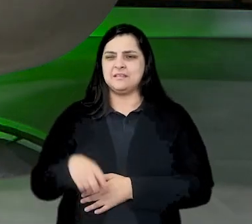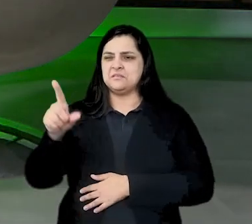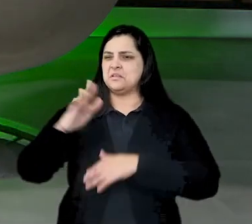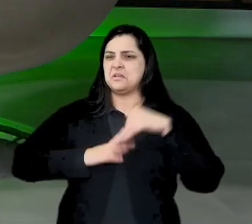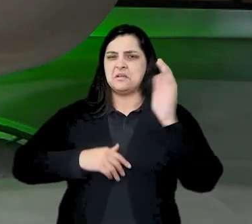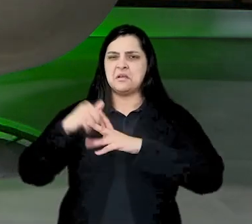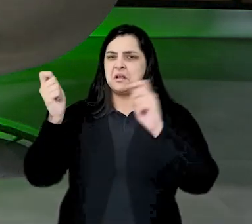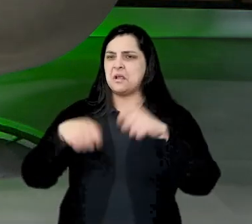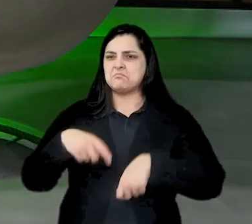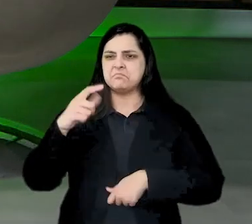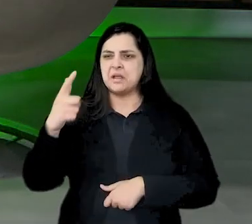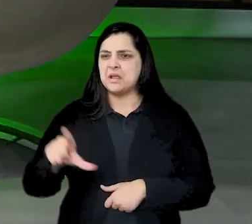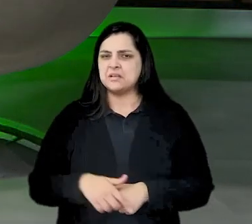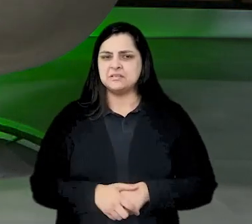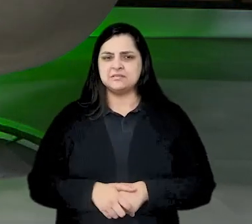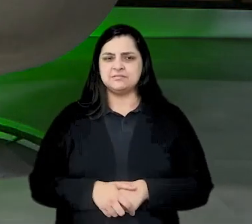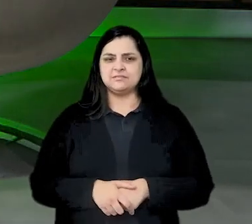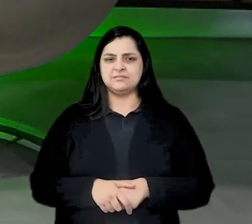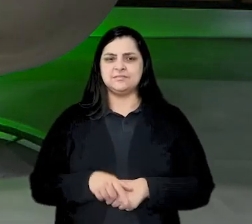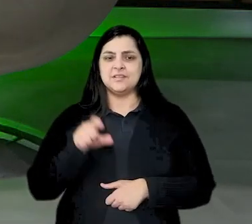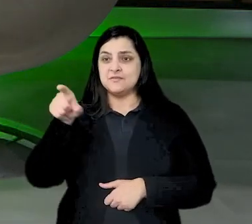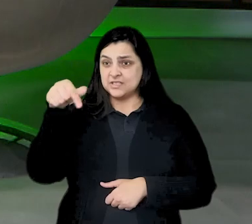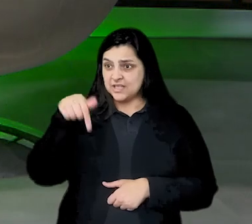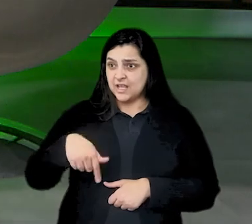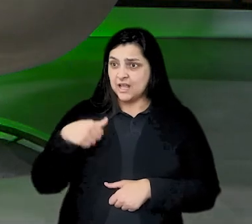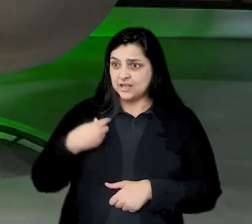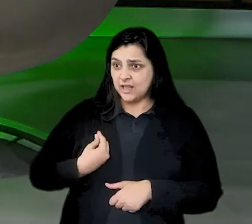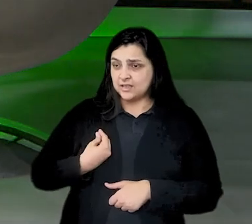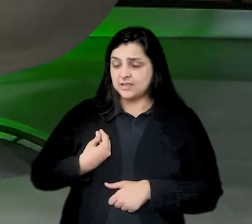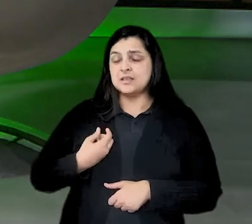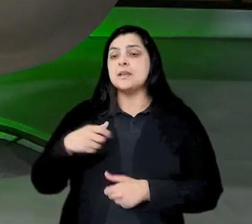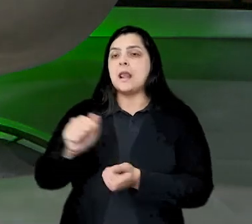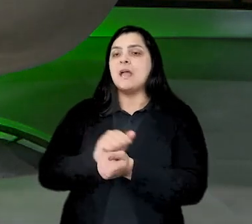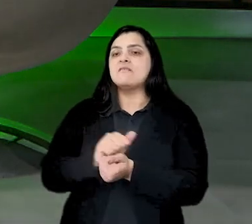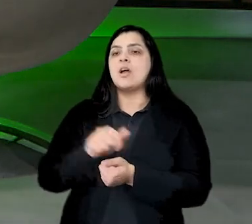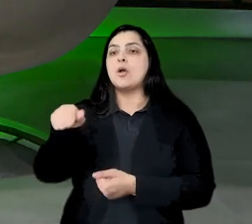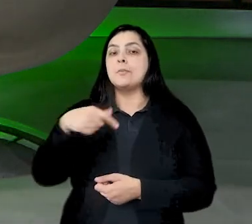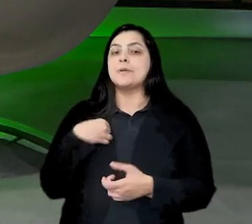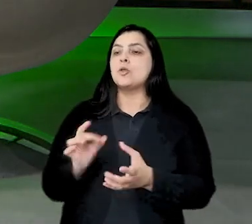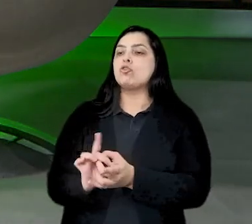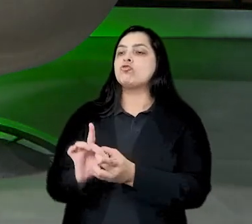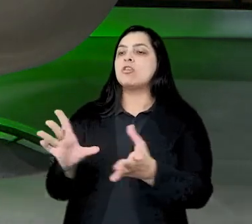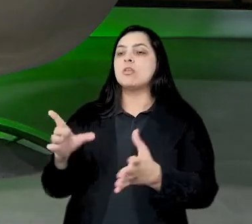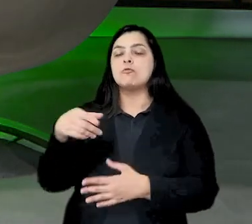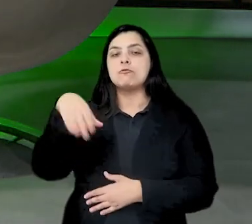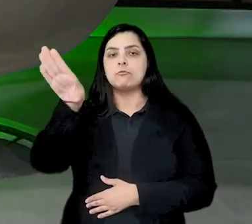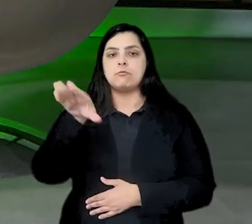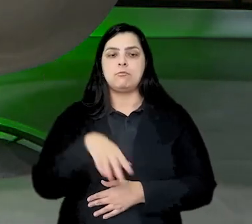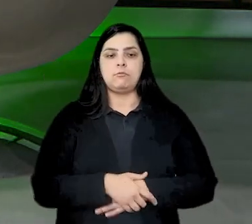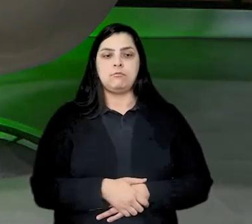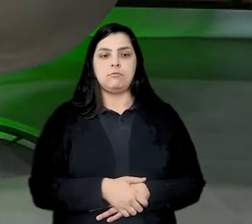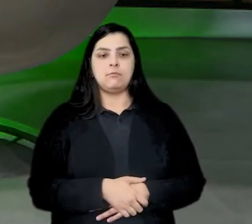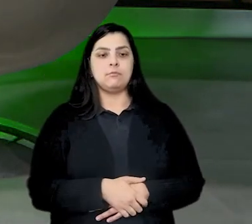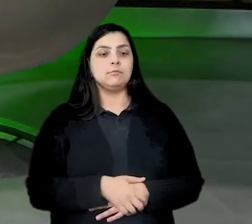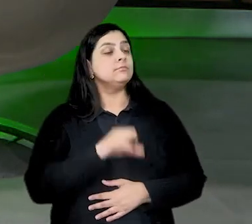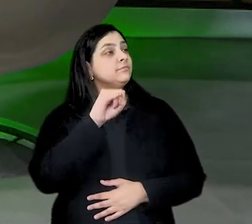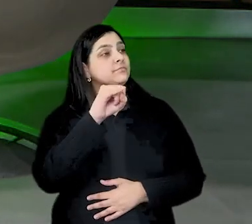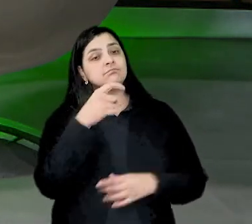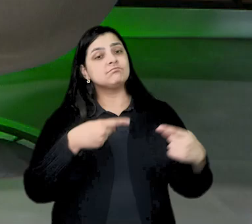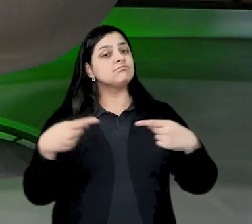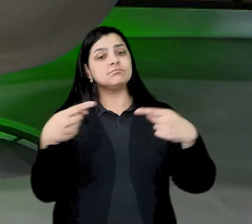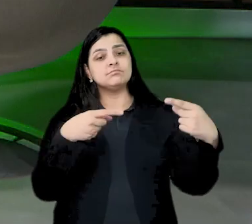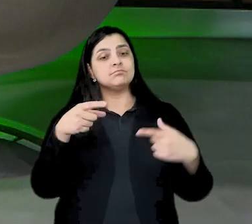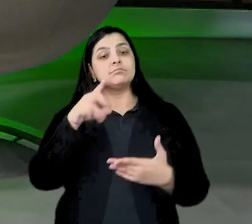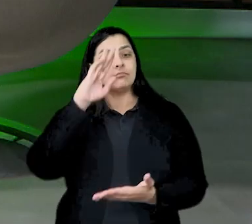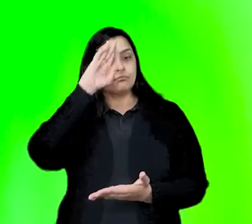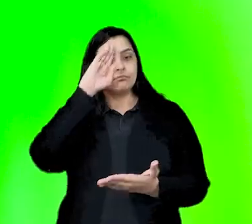é uma incompetente, você está aqui só para lavar minha roupa, eu estou te deixando ir lá trabalhar. Ela chega na empresa, não tem nenhuma política de